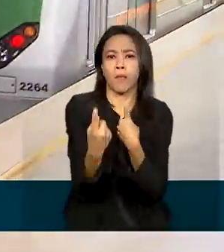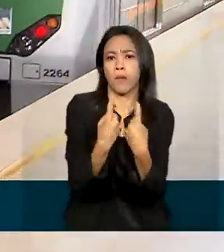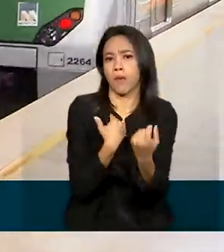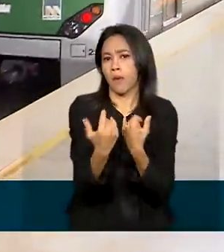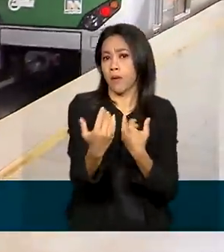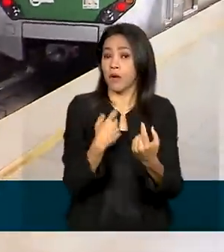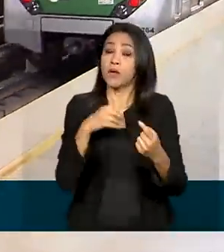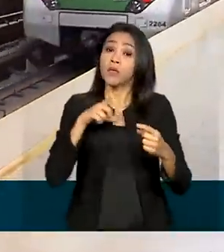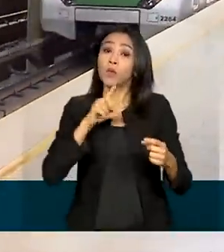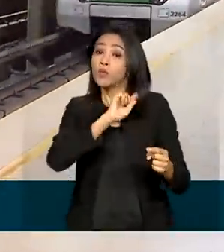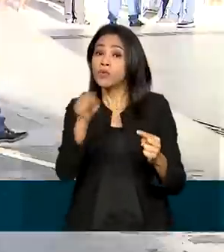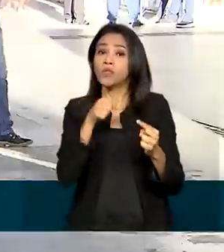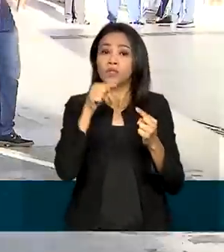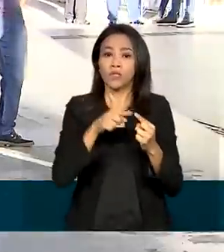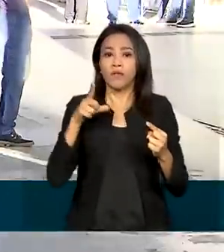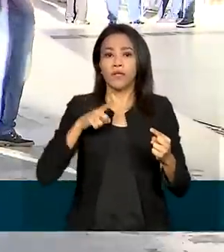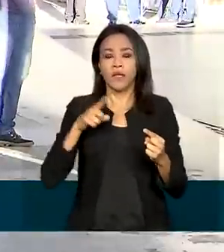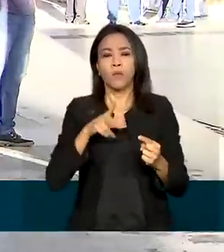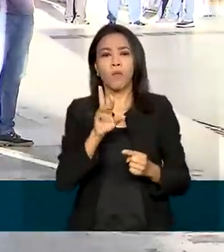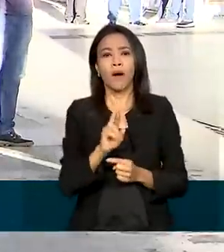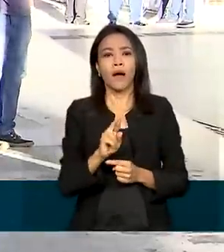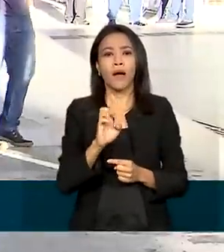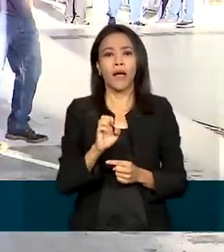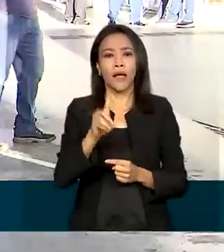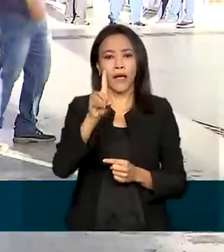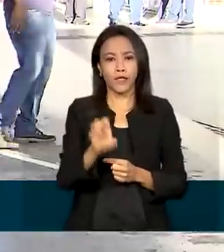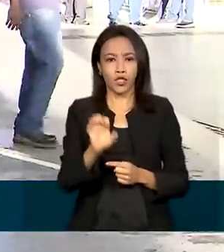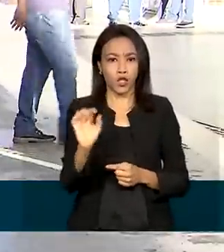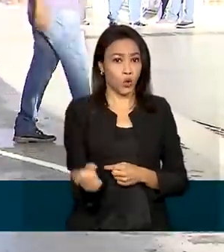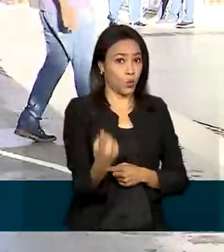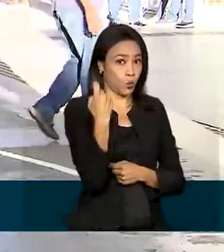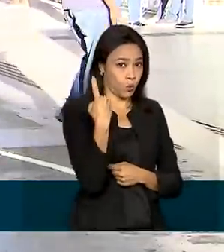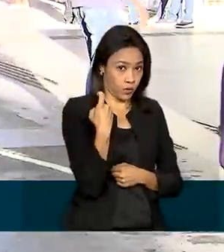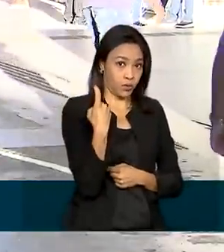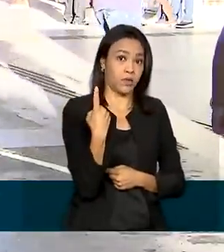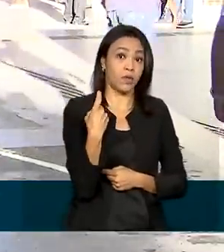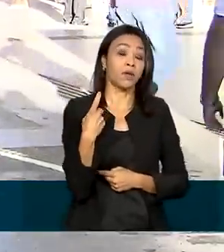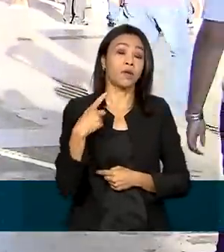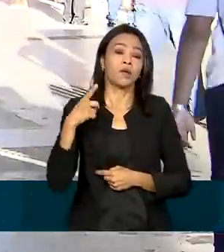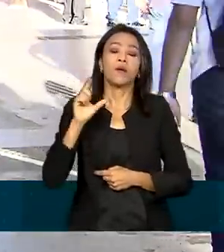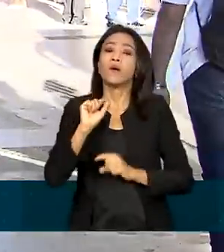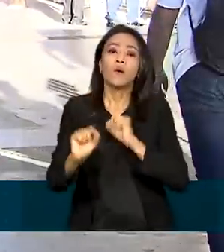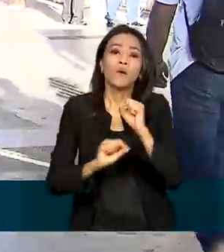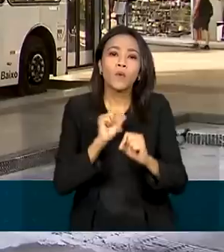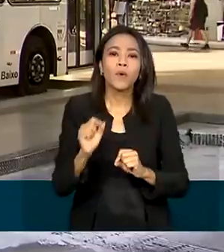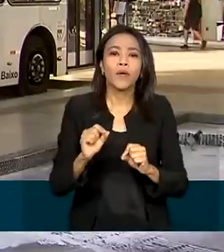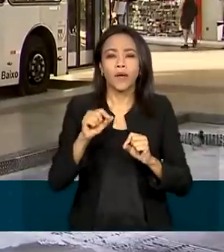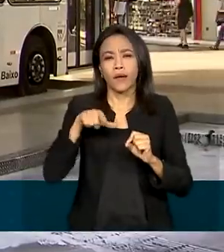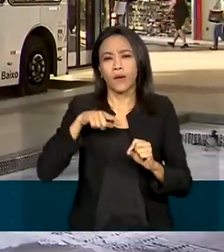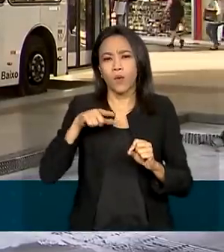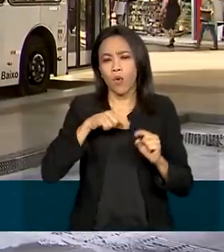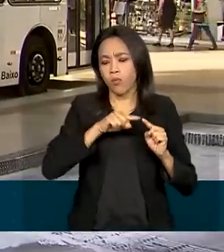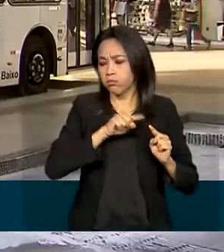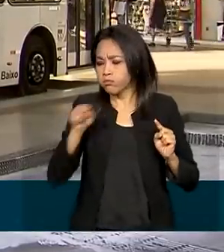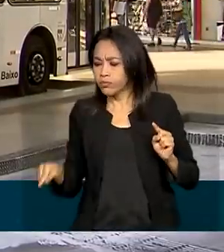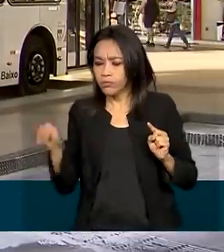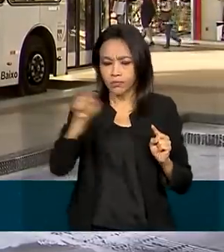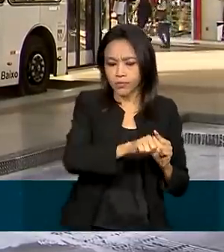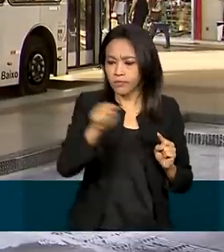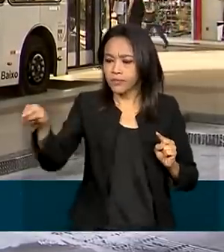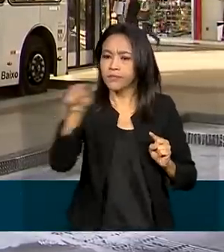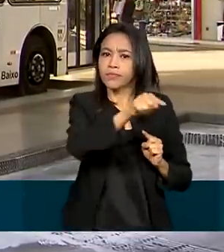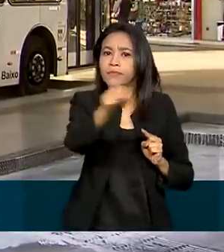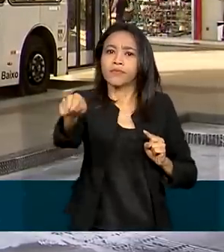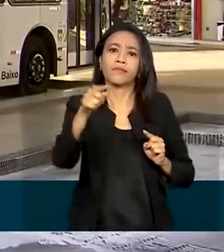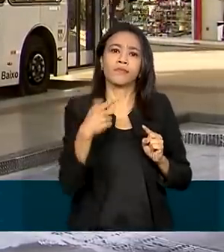uma rede única de transporte né em linhas e Rotas né com diferentes formas de imóvel de deslocamento de forma